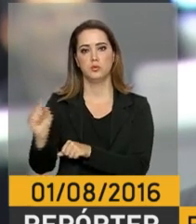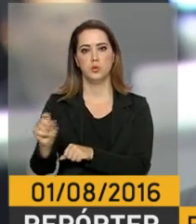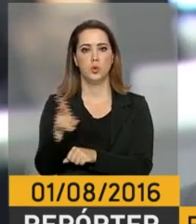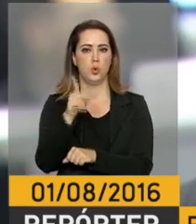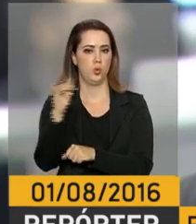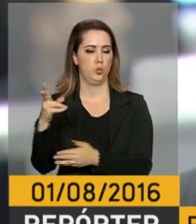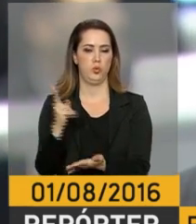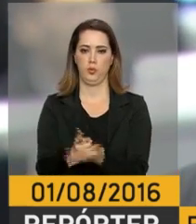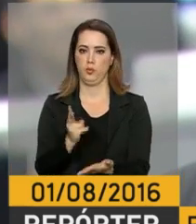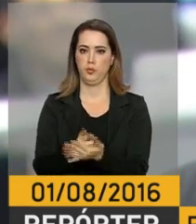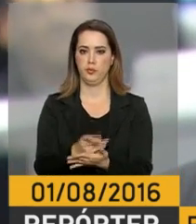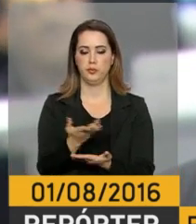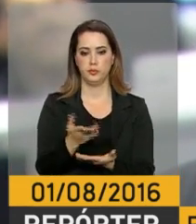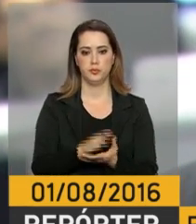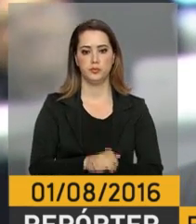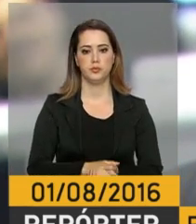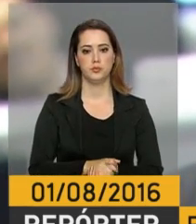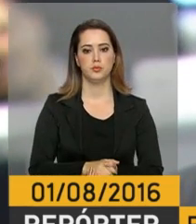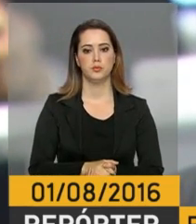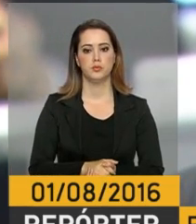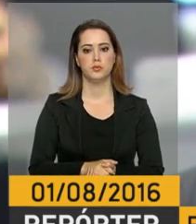dia. E ele chegou a pensar,